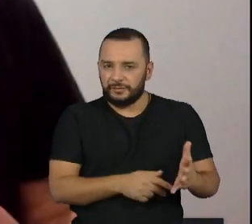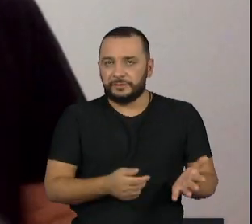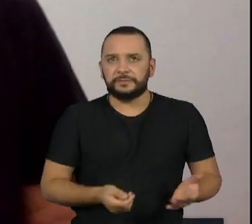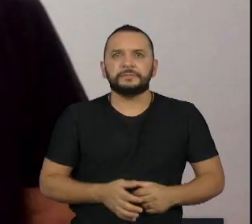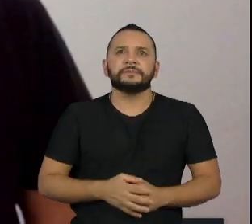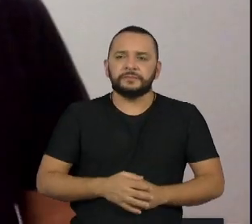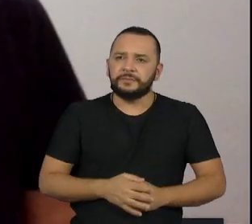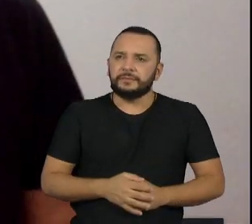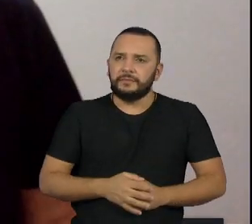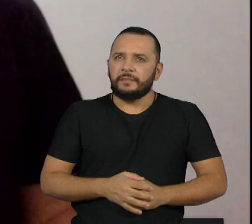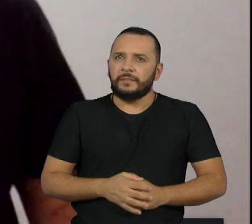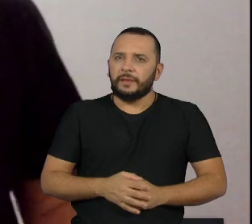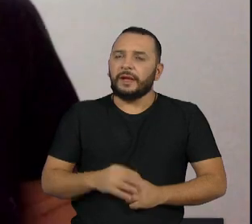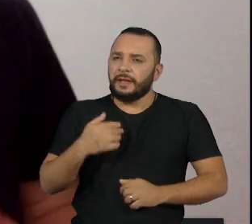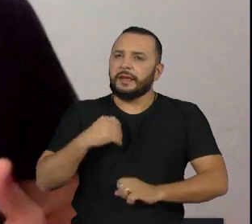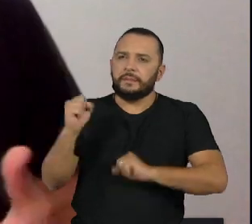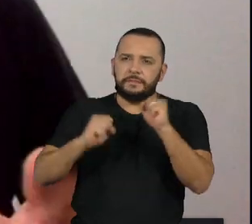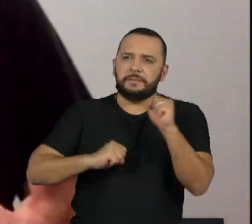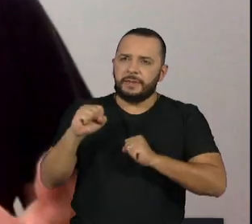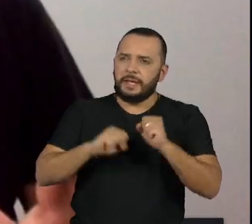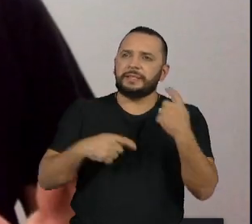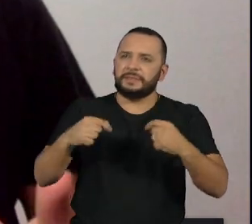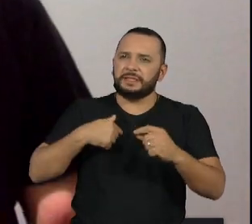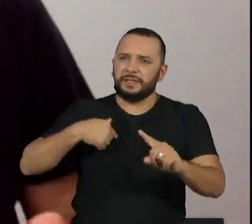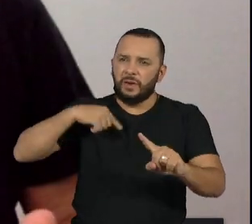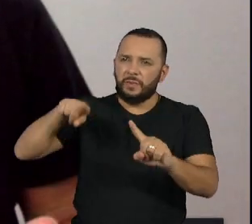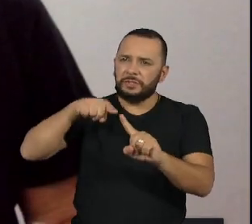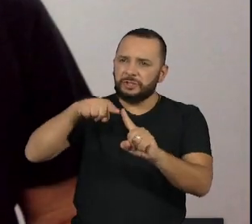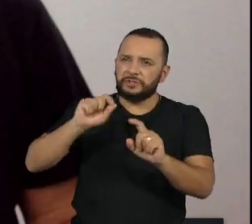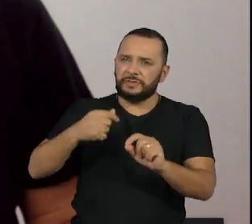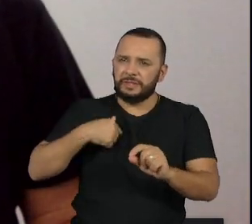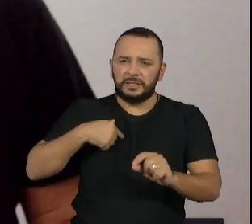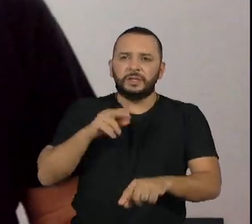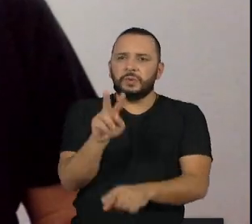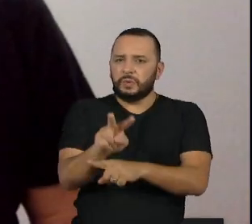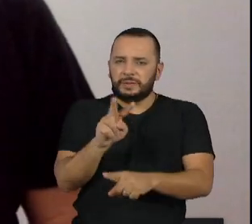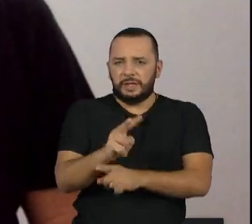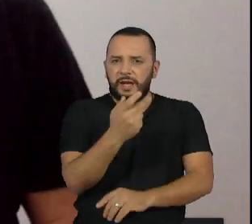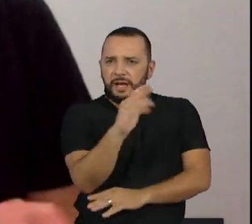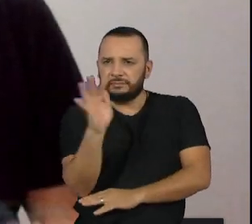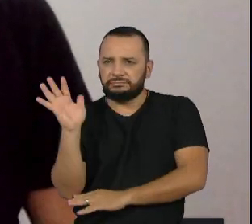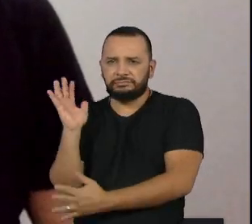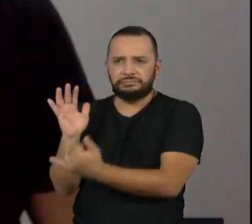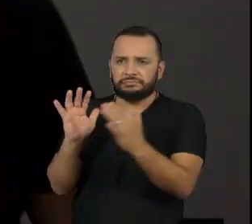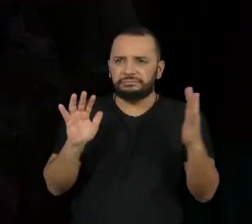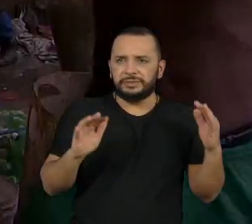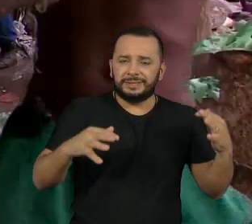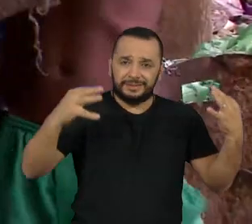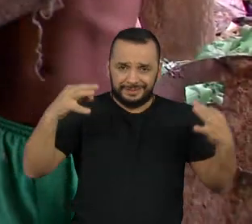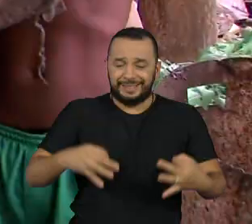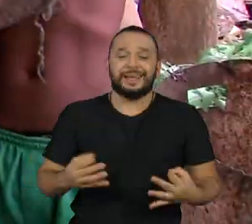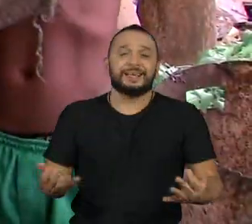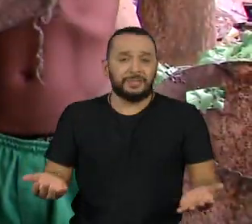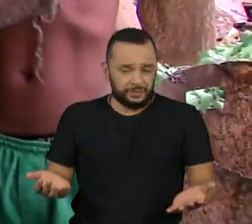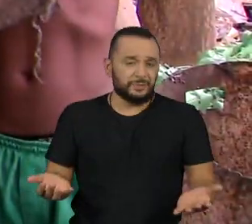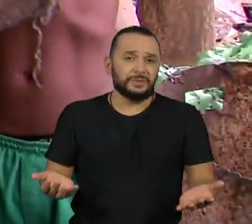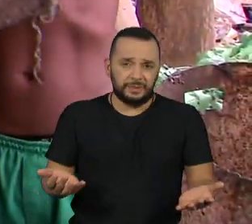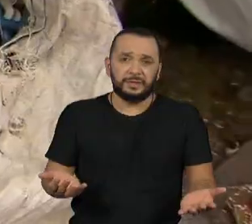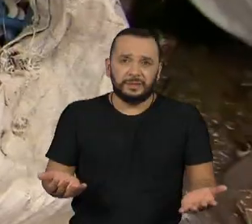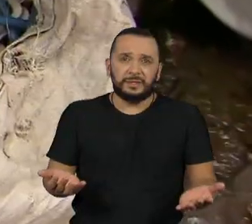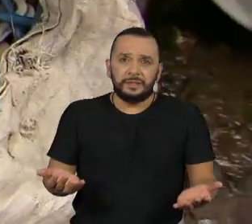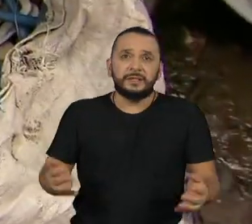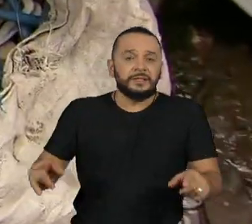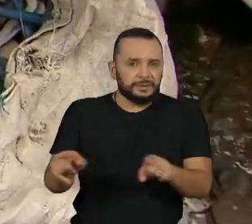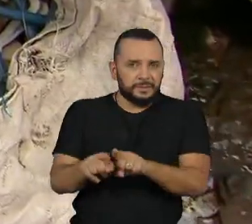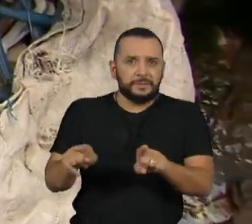têm que ser mais ambiciosas, tem que ser, assim como elas fazem gestão de performance de vendas, acredito que elas deveriam fazer gestão